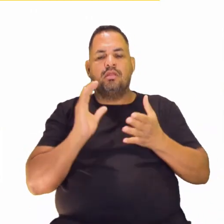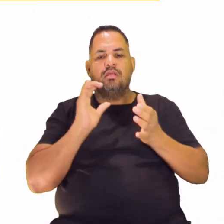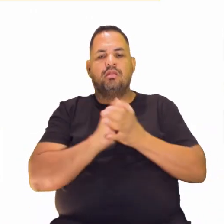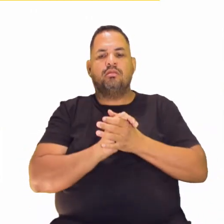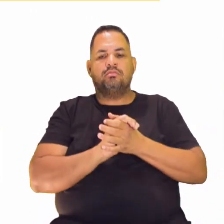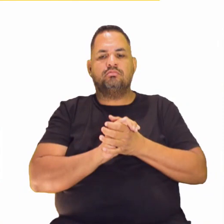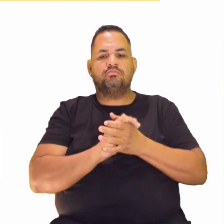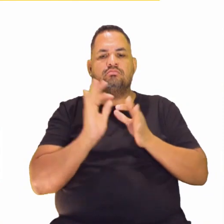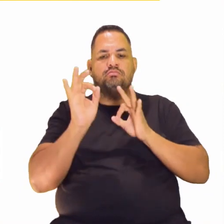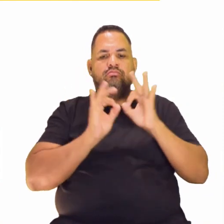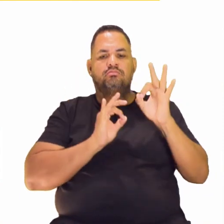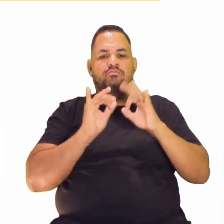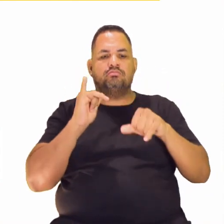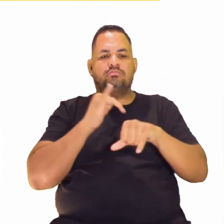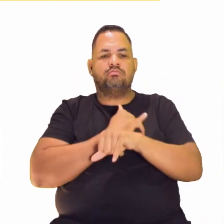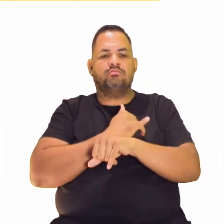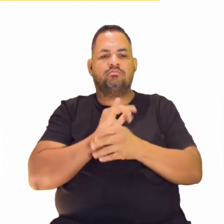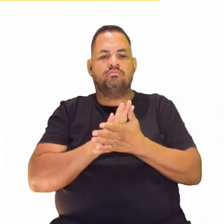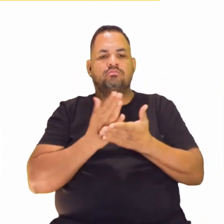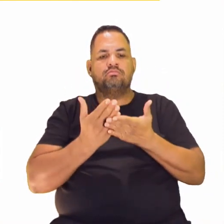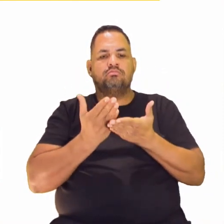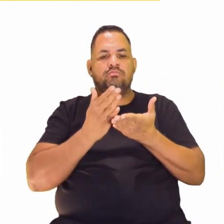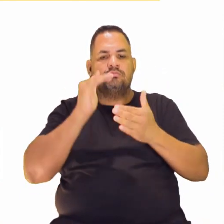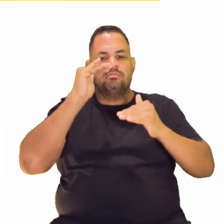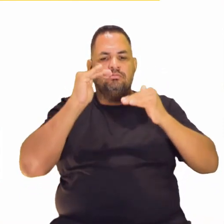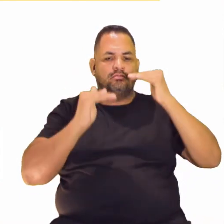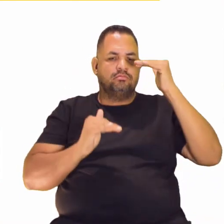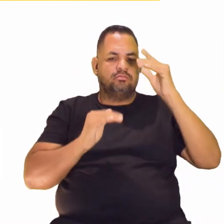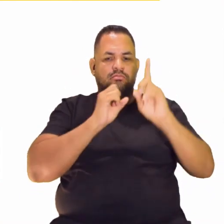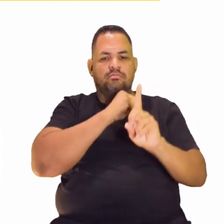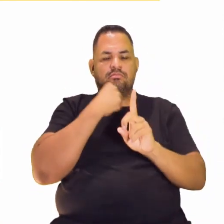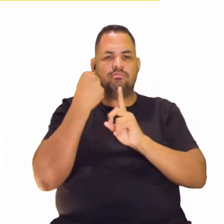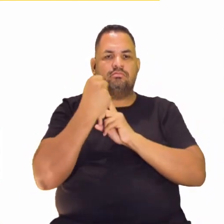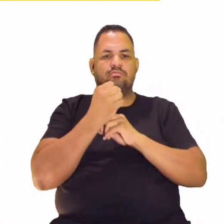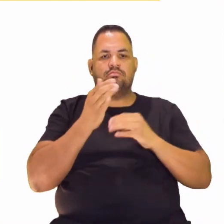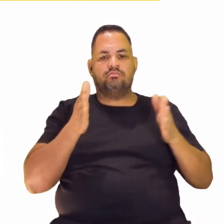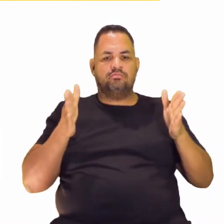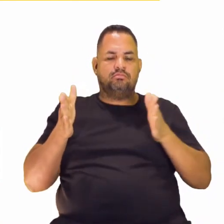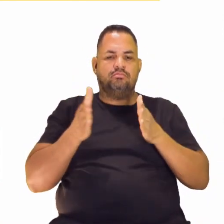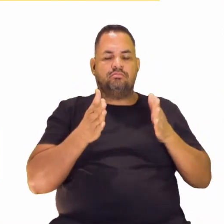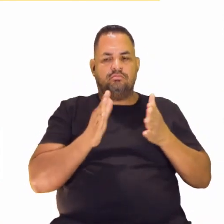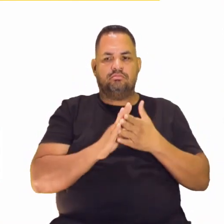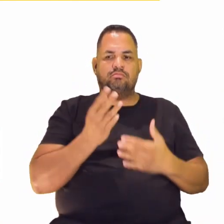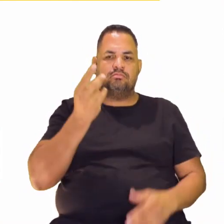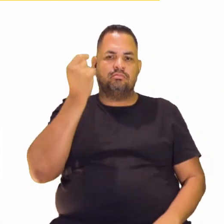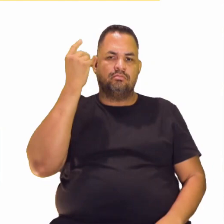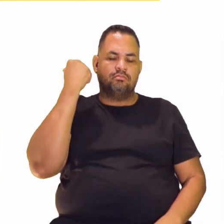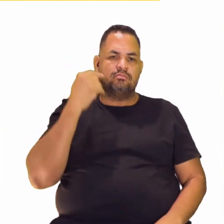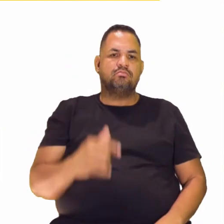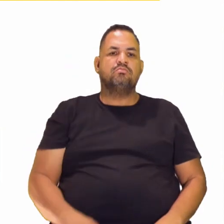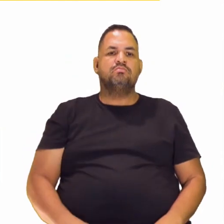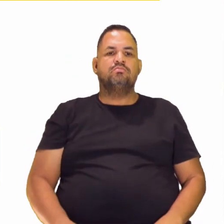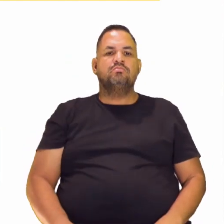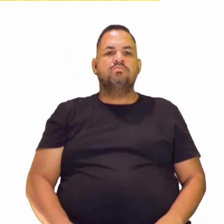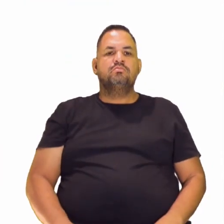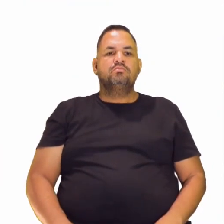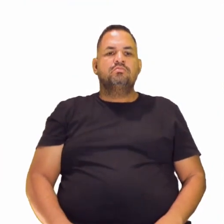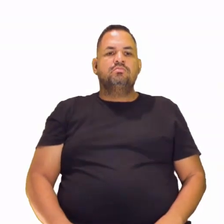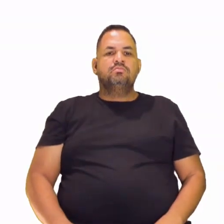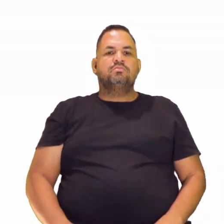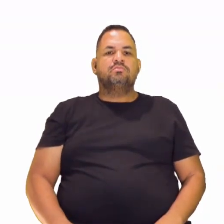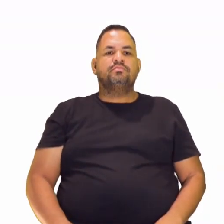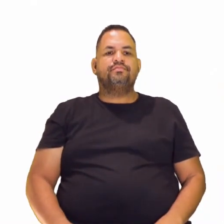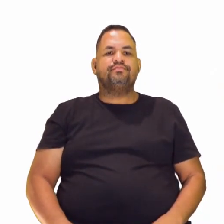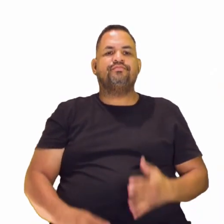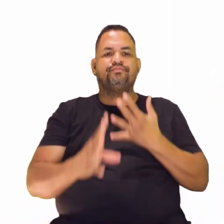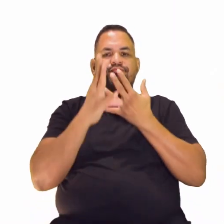refletirmos a desigualdade social existente na época. Então,